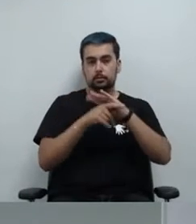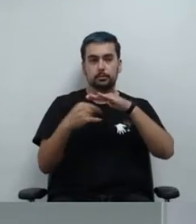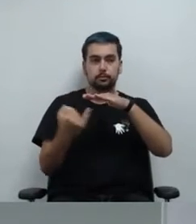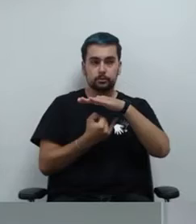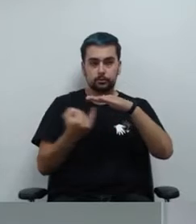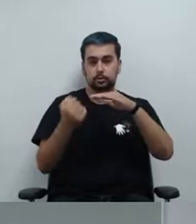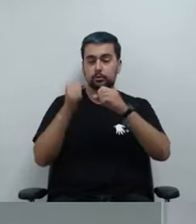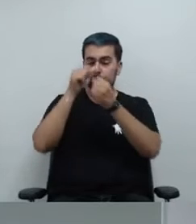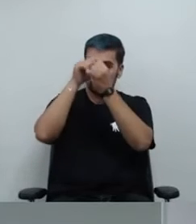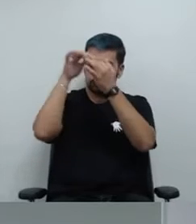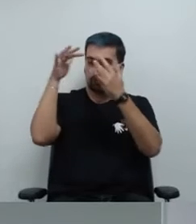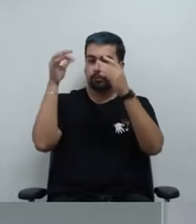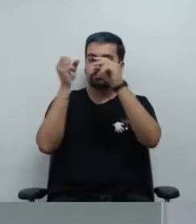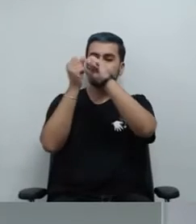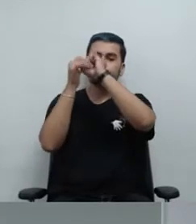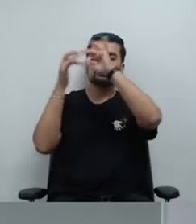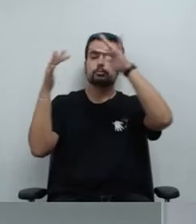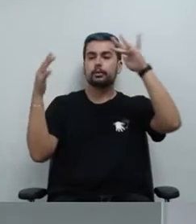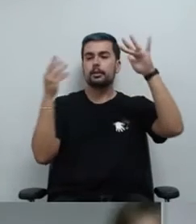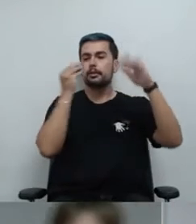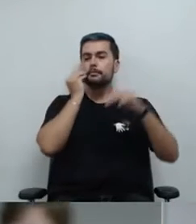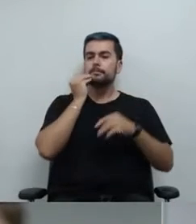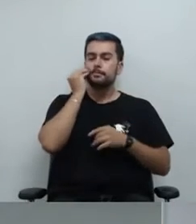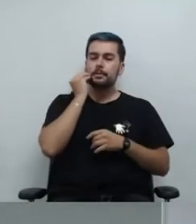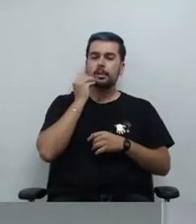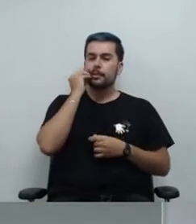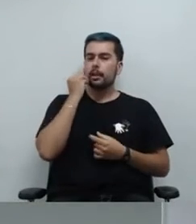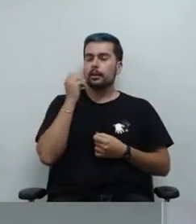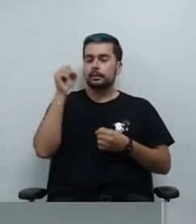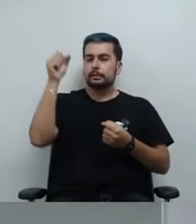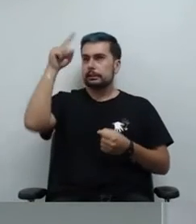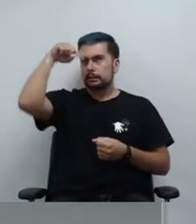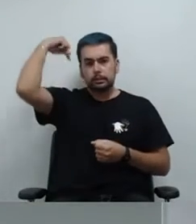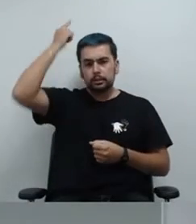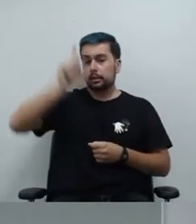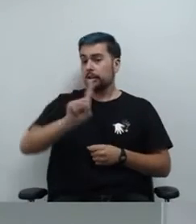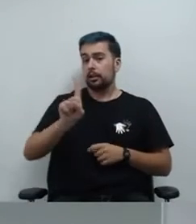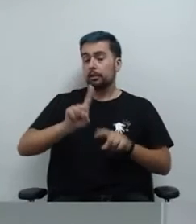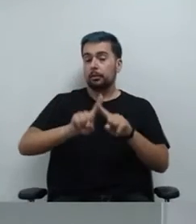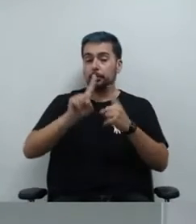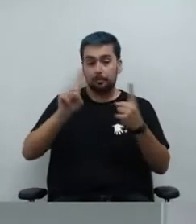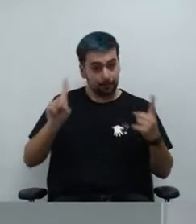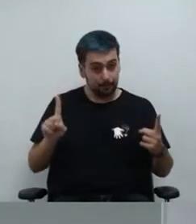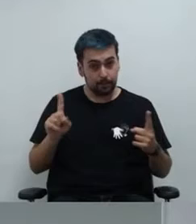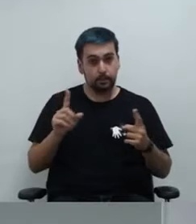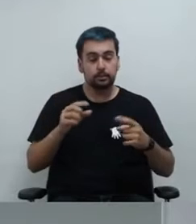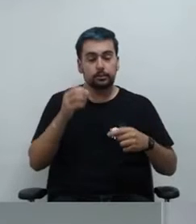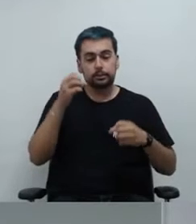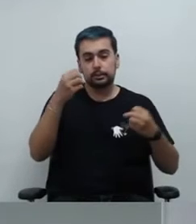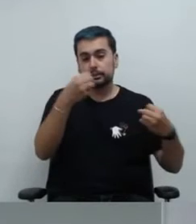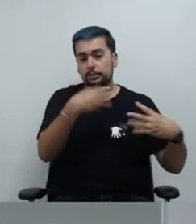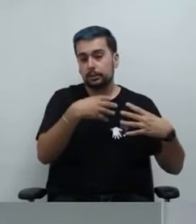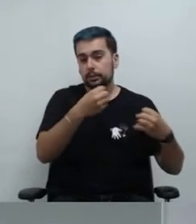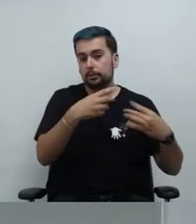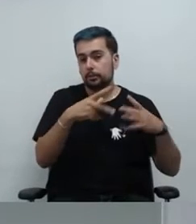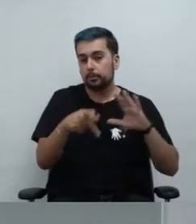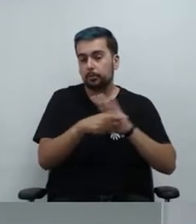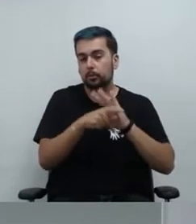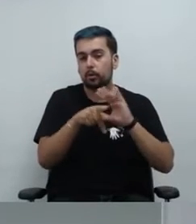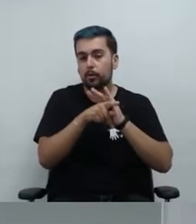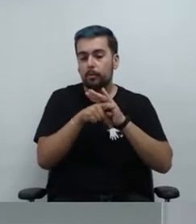do sonho, não como uma experiência onírica, mas como uma disciplina relacionada à formação,